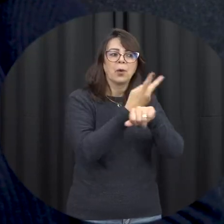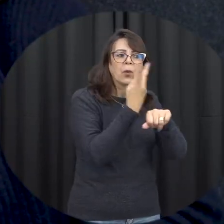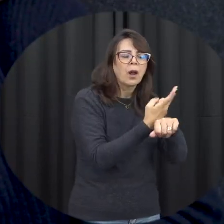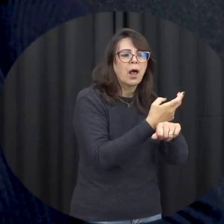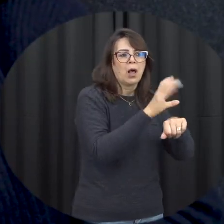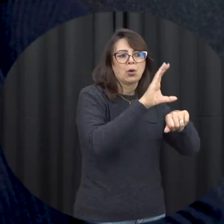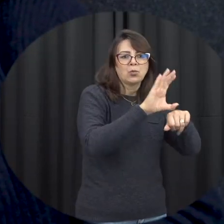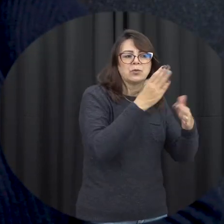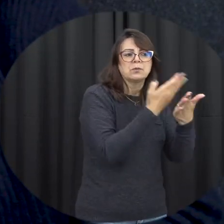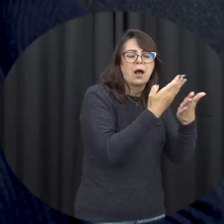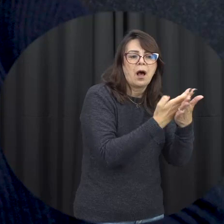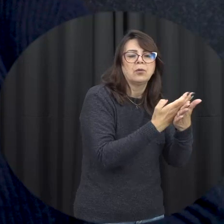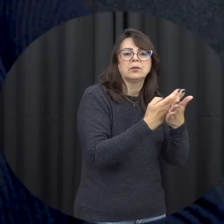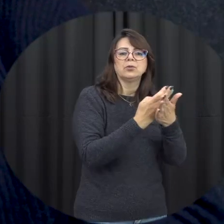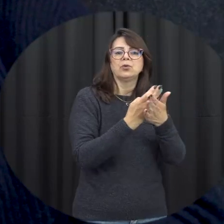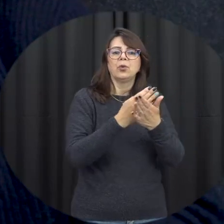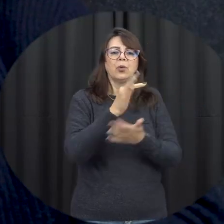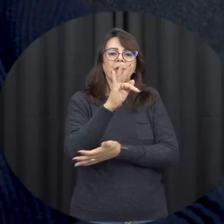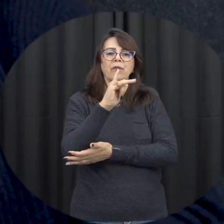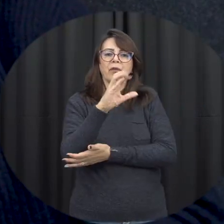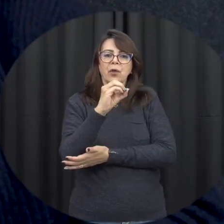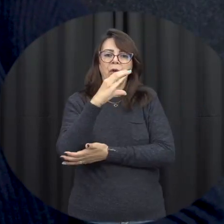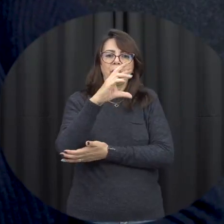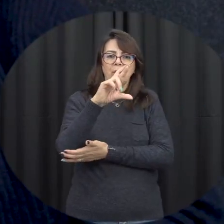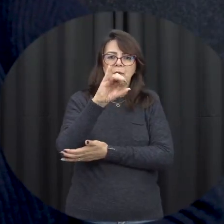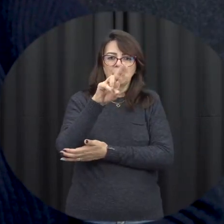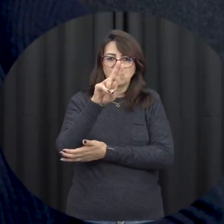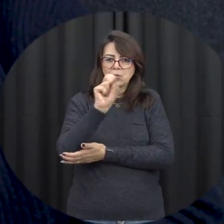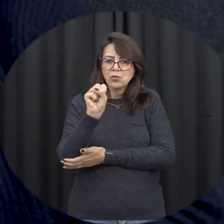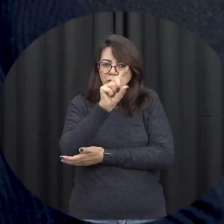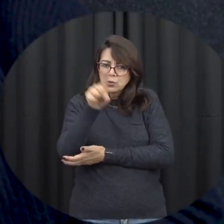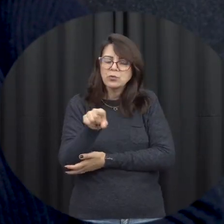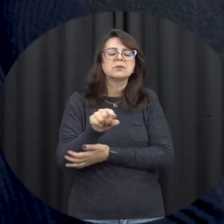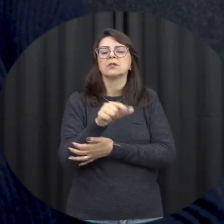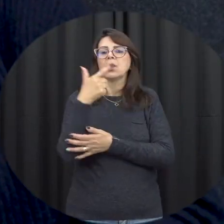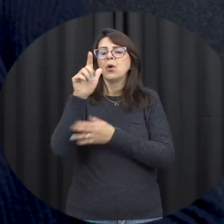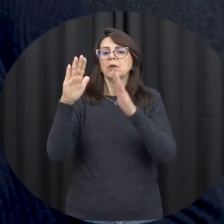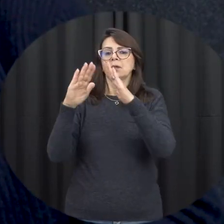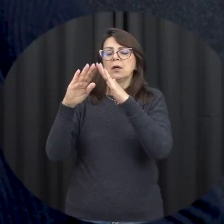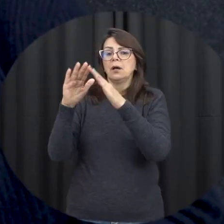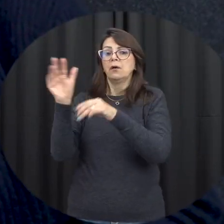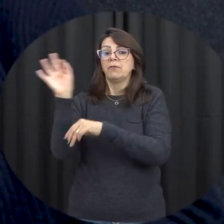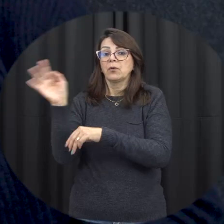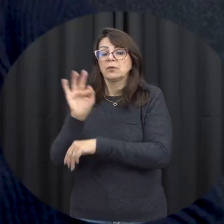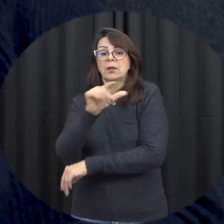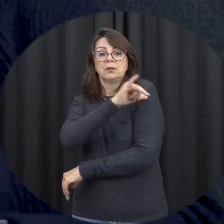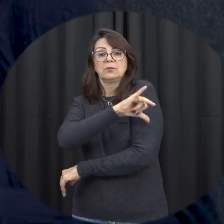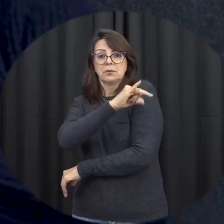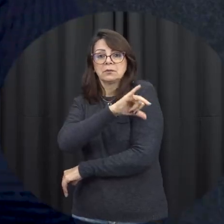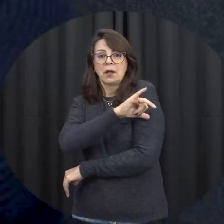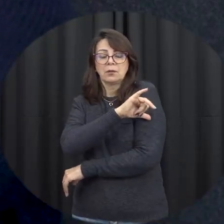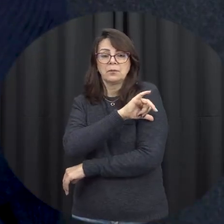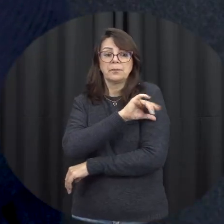Medicina Social, que é da UERJ, a Universidade Estadual do Rio de Janeiro. Aí, com isso, eu já